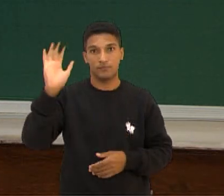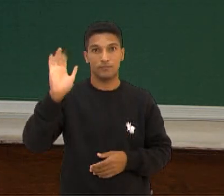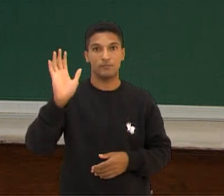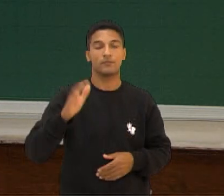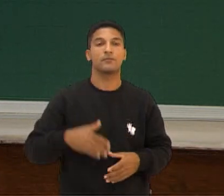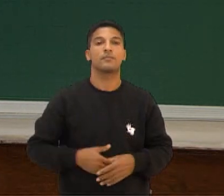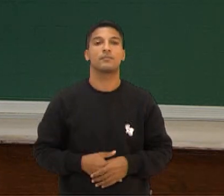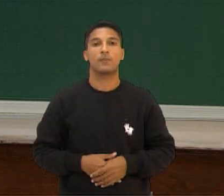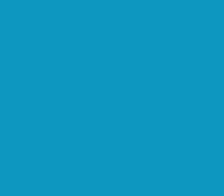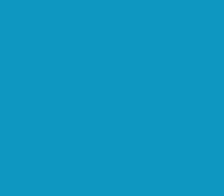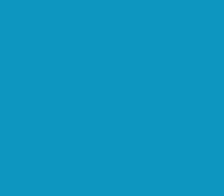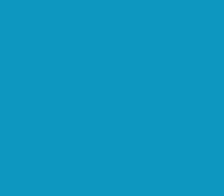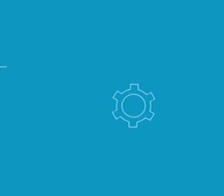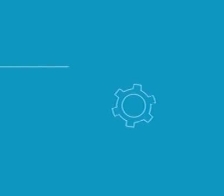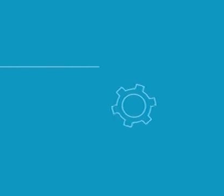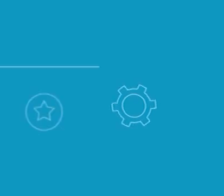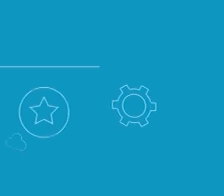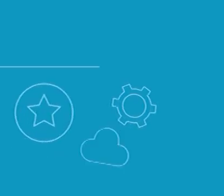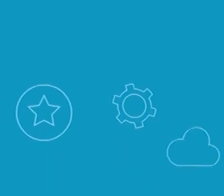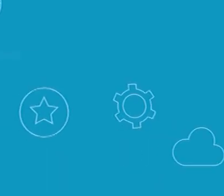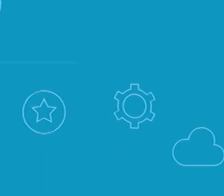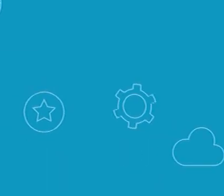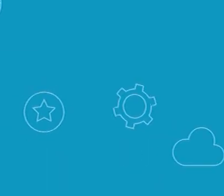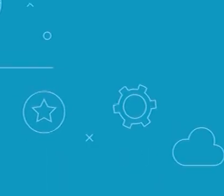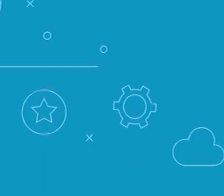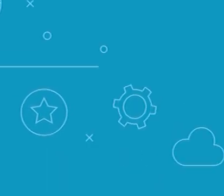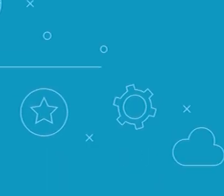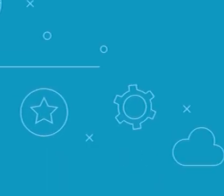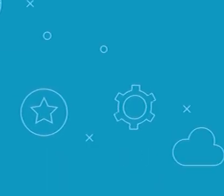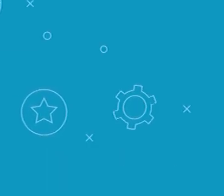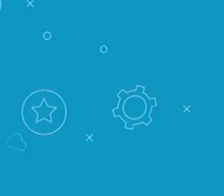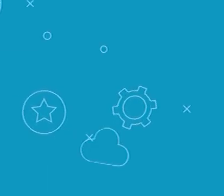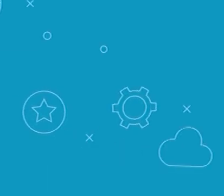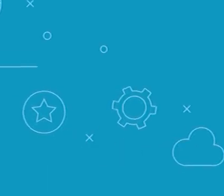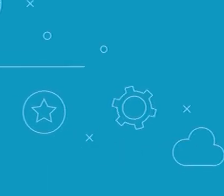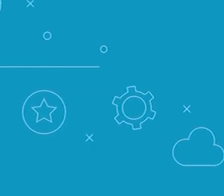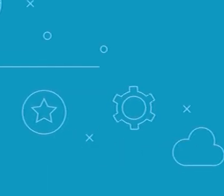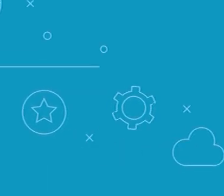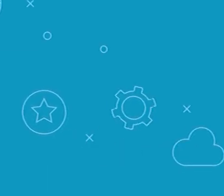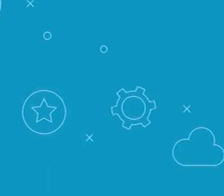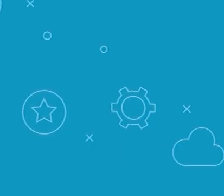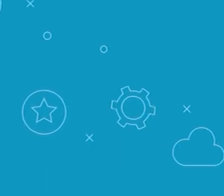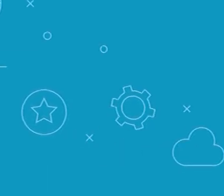todos!